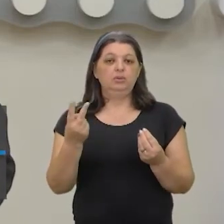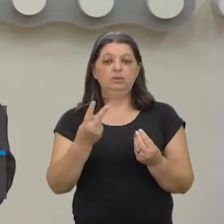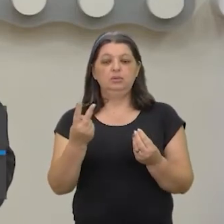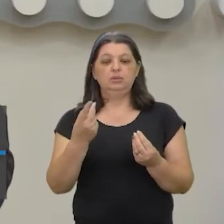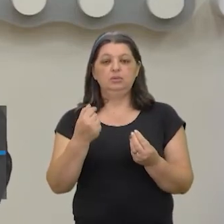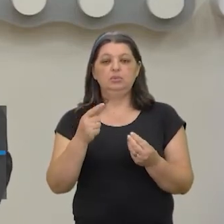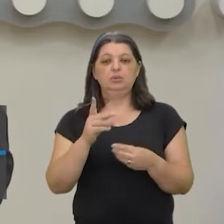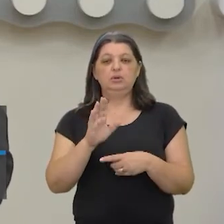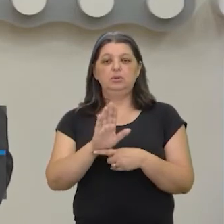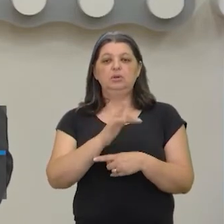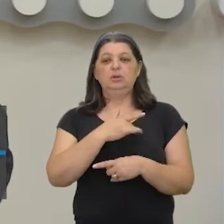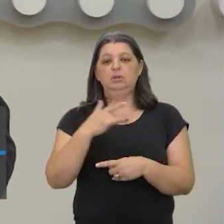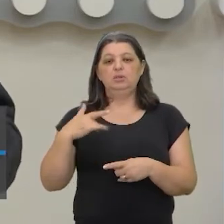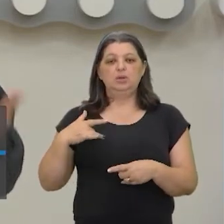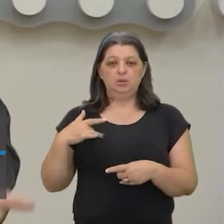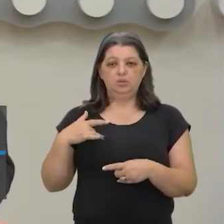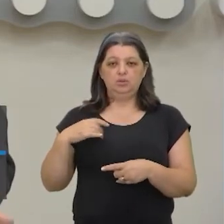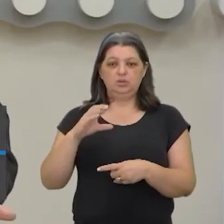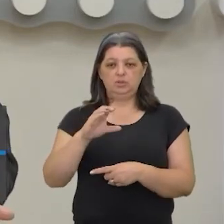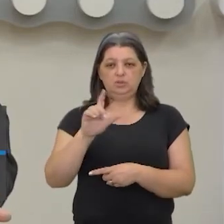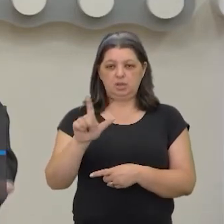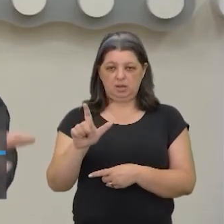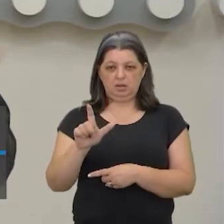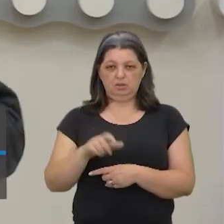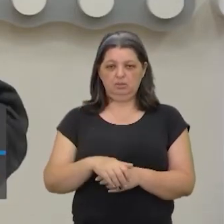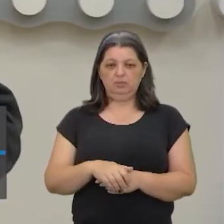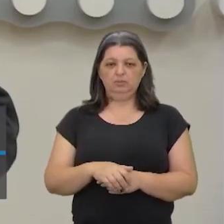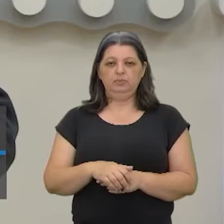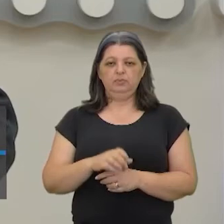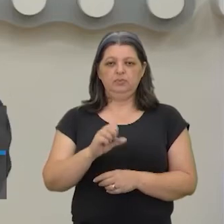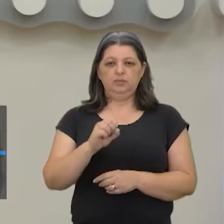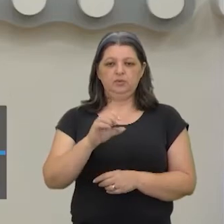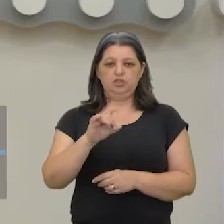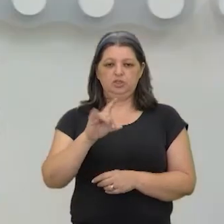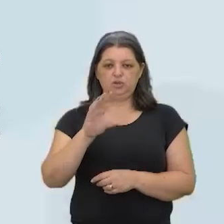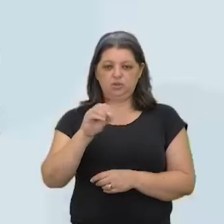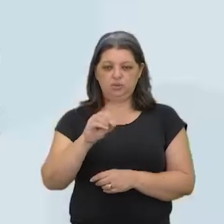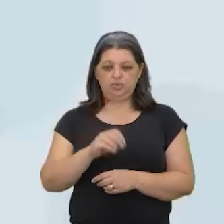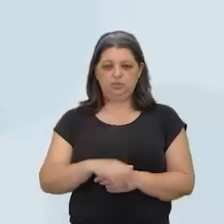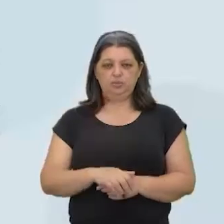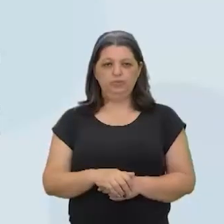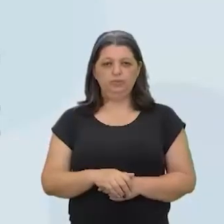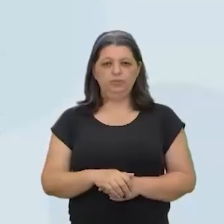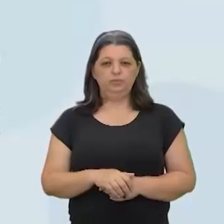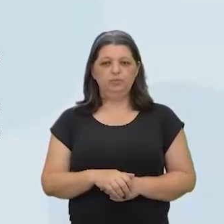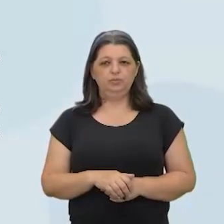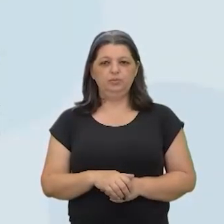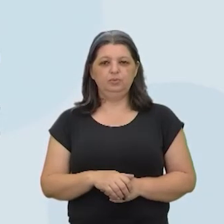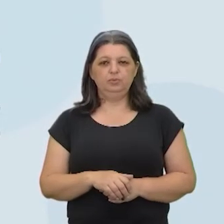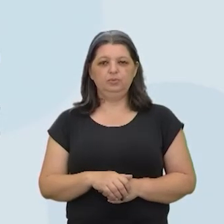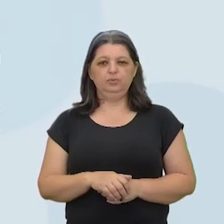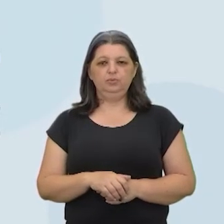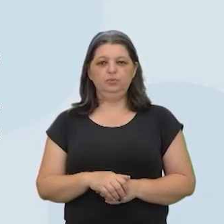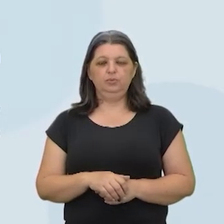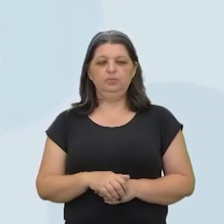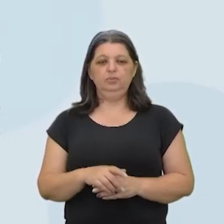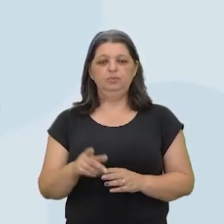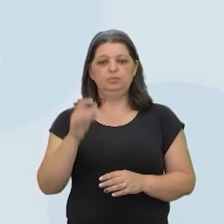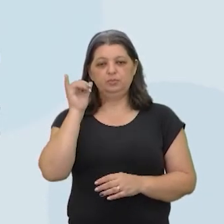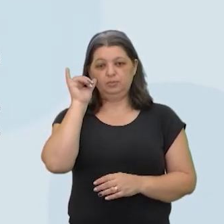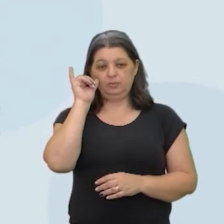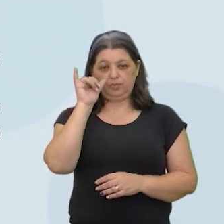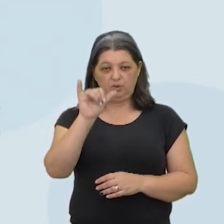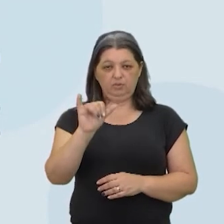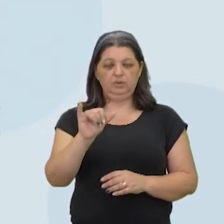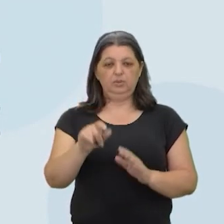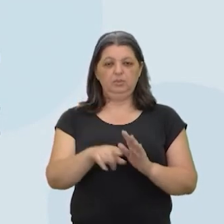nossa saúde? O cloreto e o sódio. Então, voltando para o slide. Prevenir a coagulação